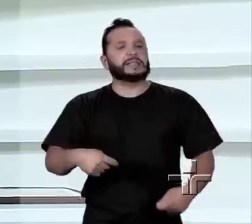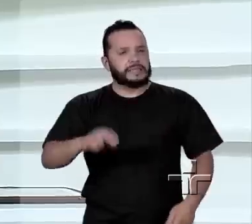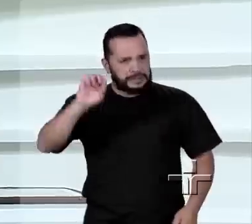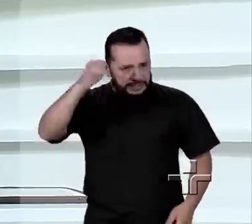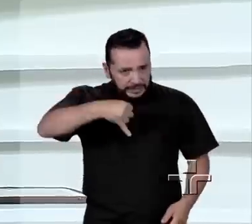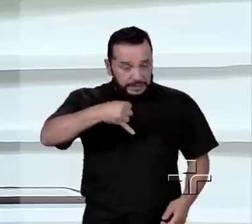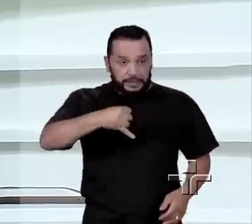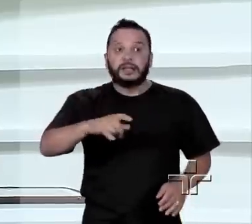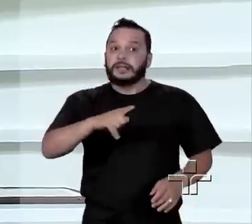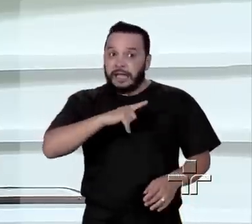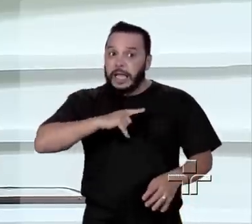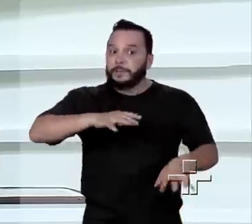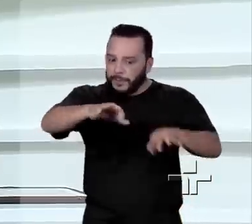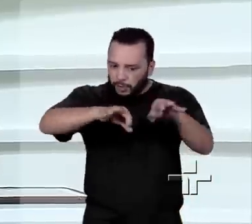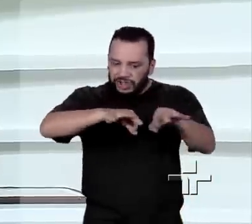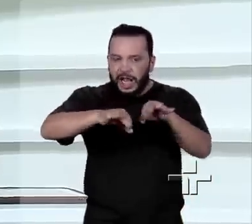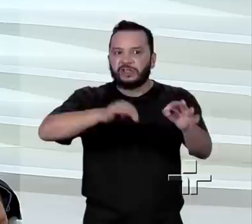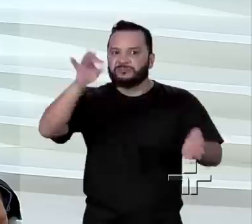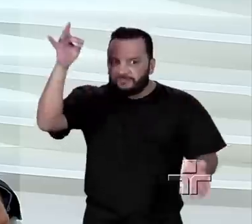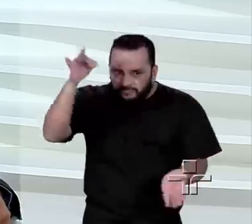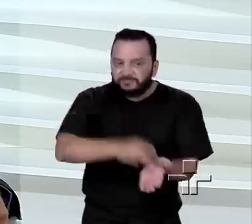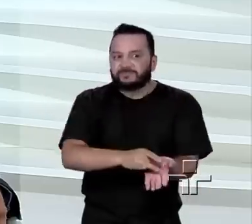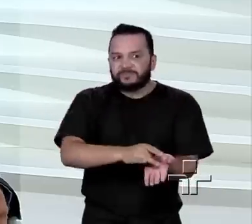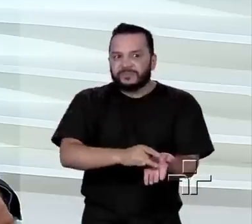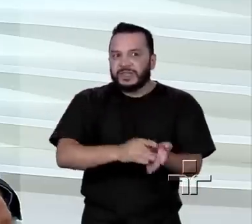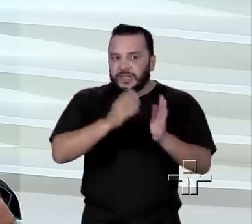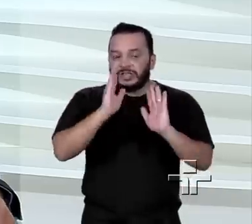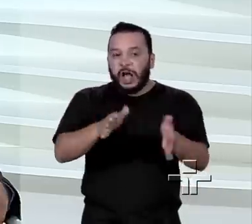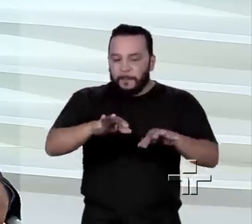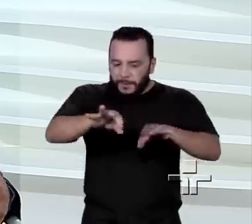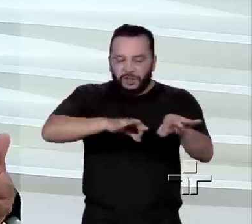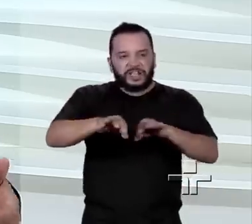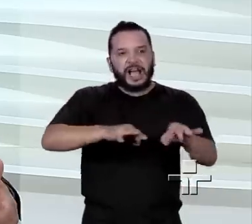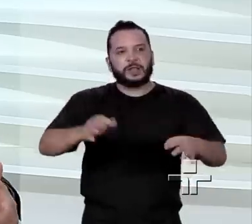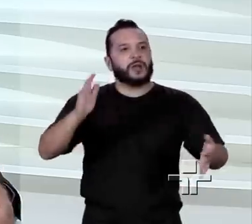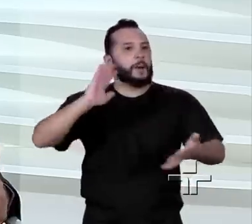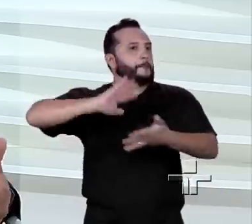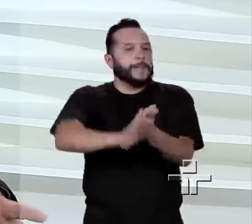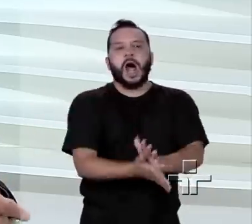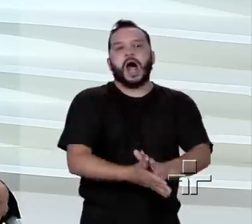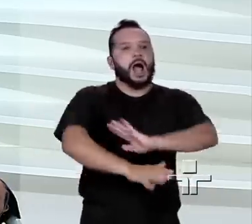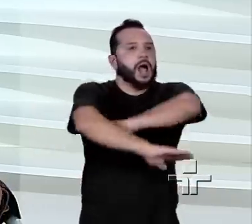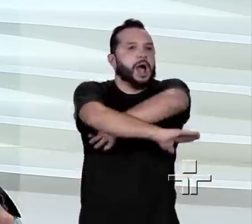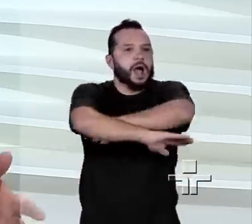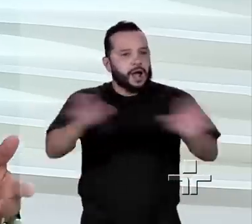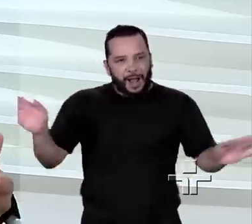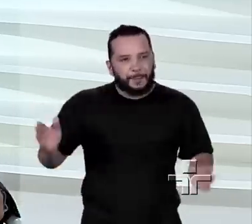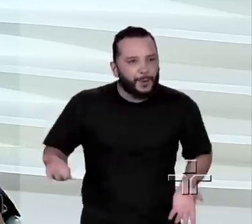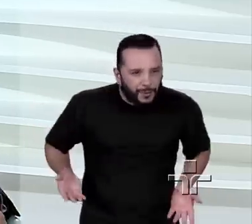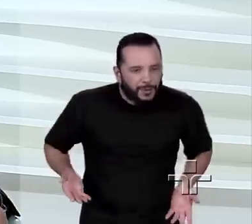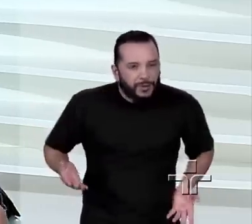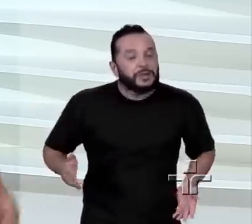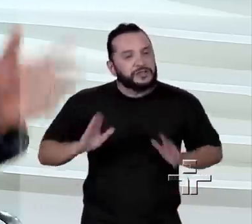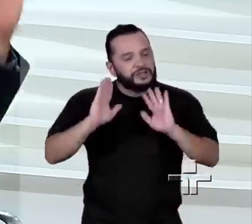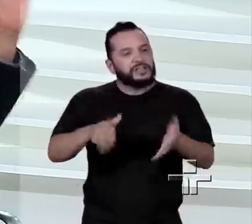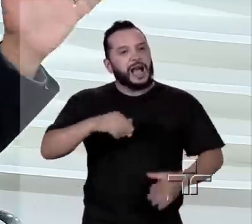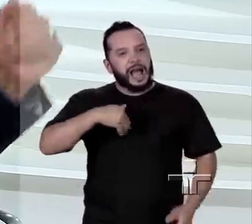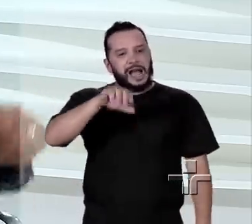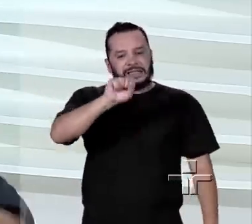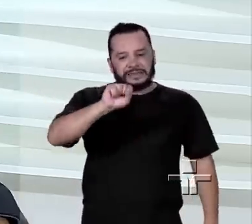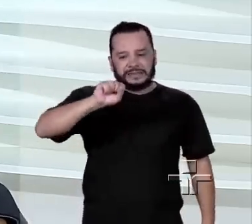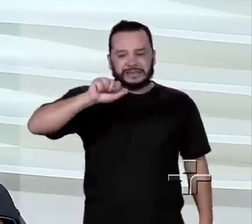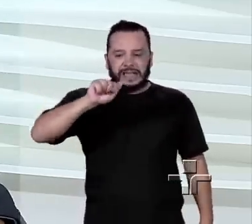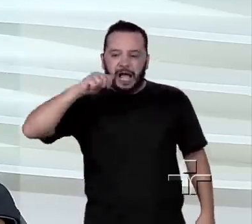real, uma estrutura que foi desbaratada nisso aí, com um serviço de inteligência da SAP, da polícia e